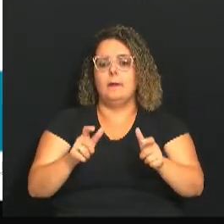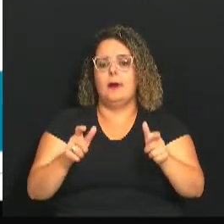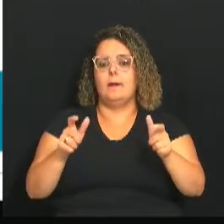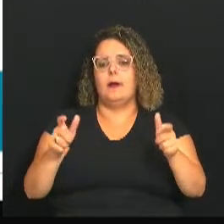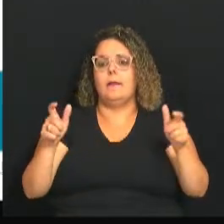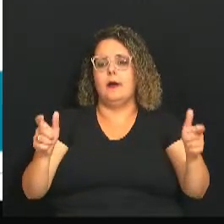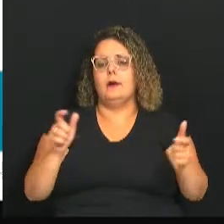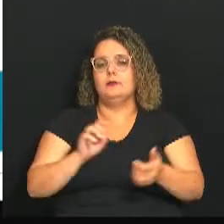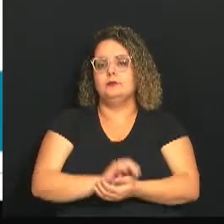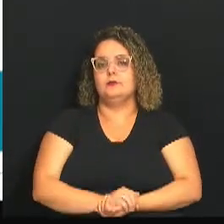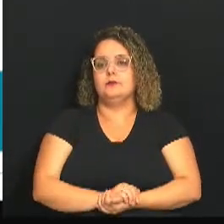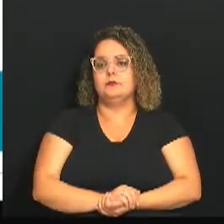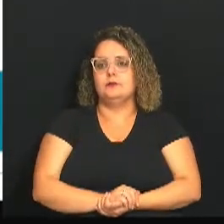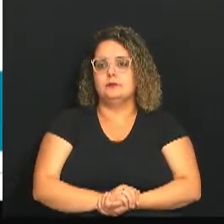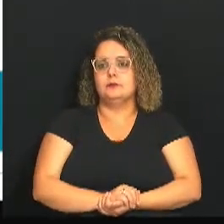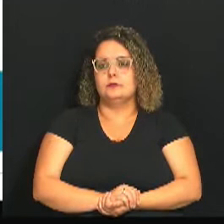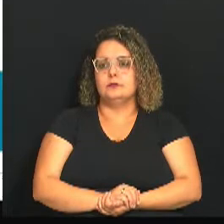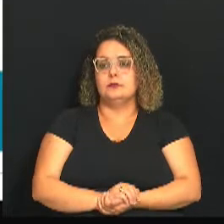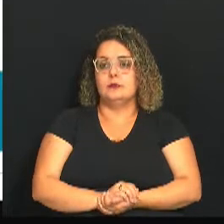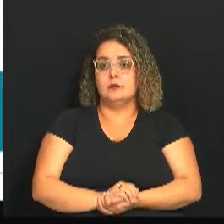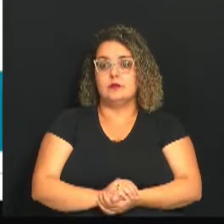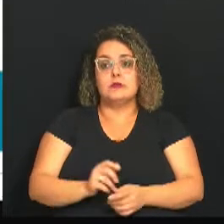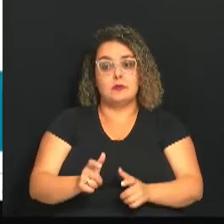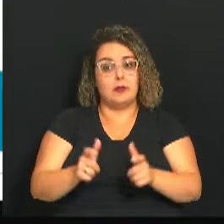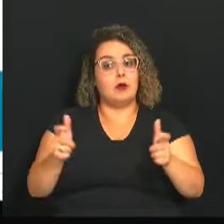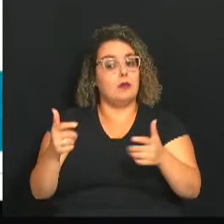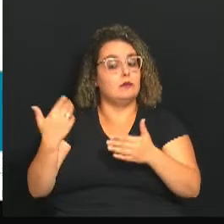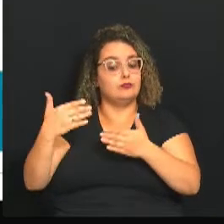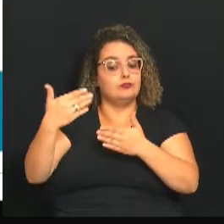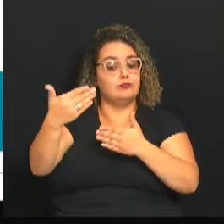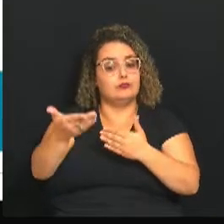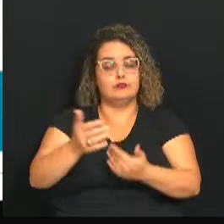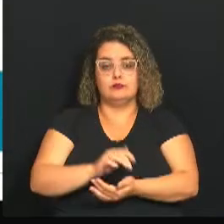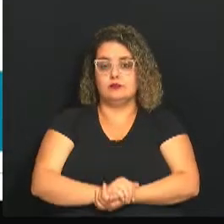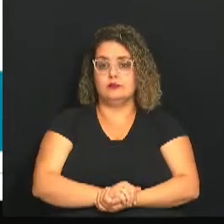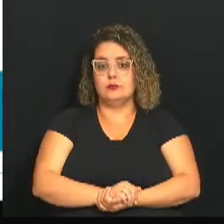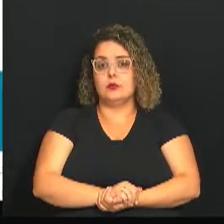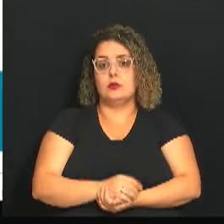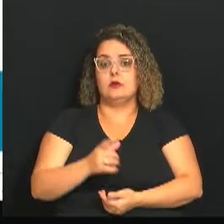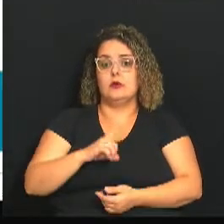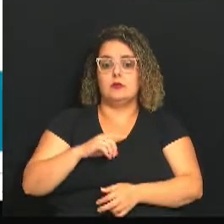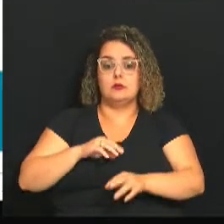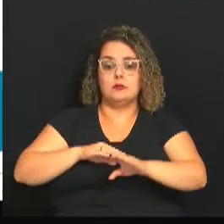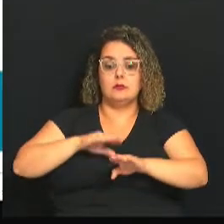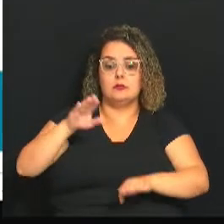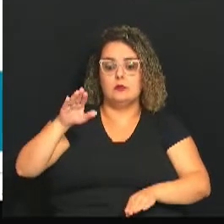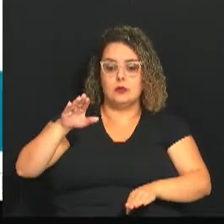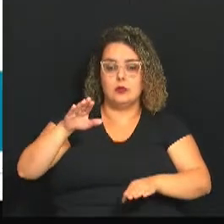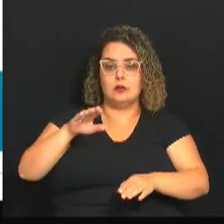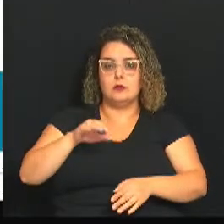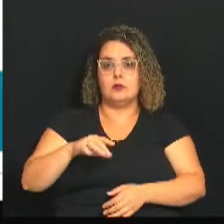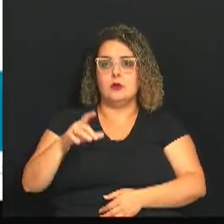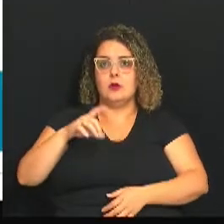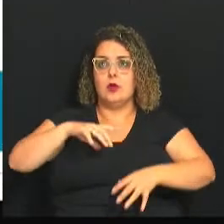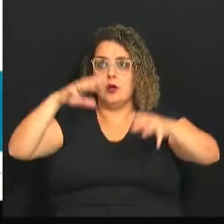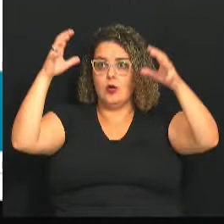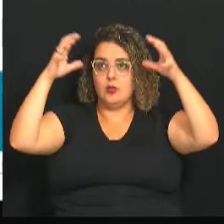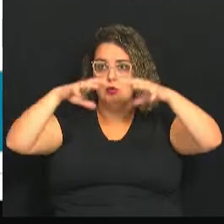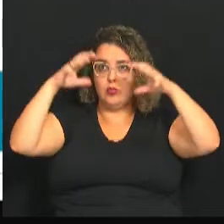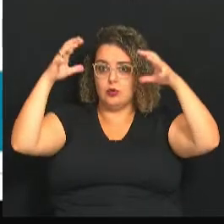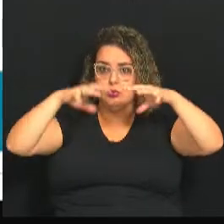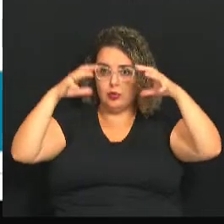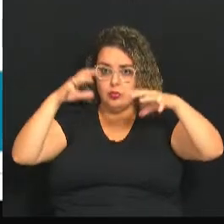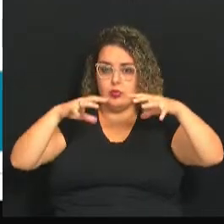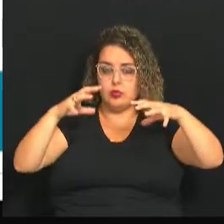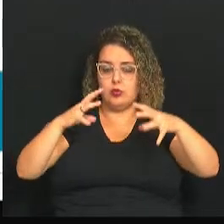né, nas próximas décadas. E aí a gente vai ter até um contraste, vai ter períodos mais prolongados de estiagem e